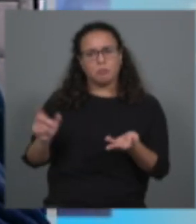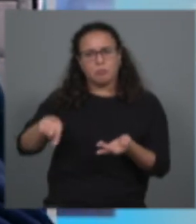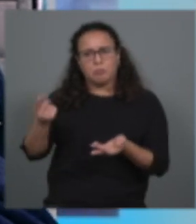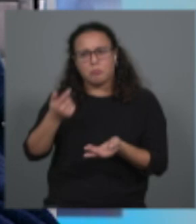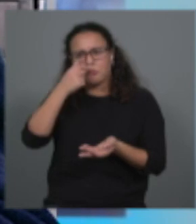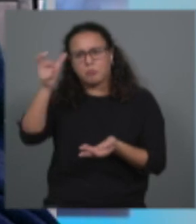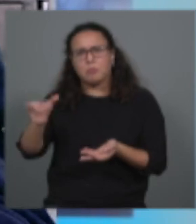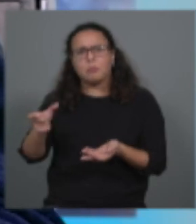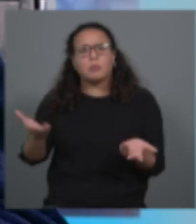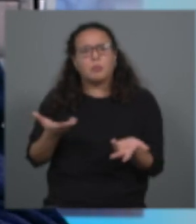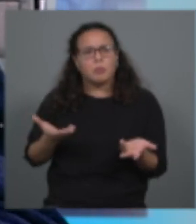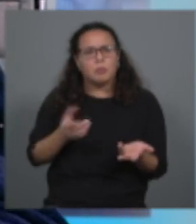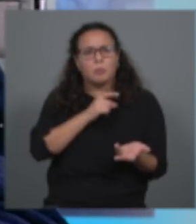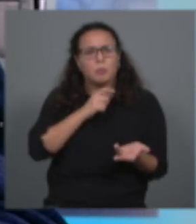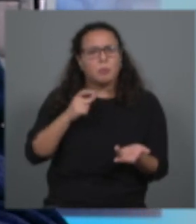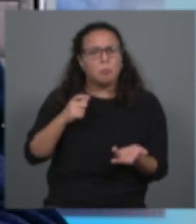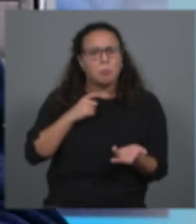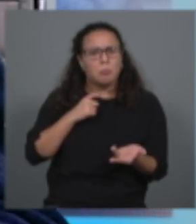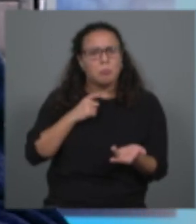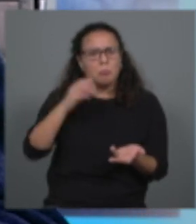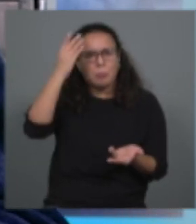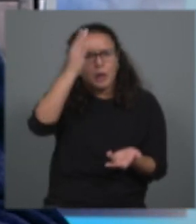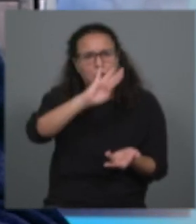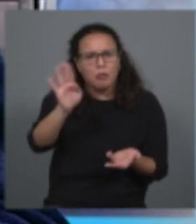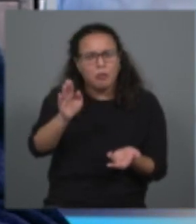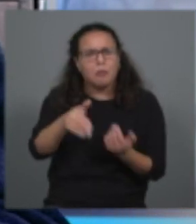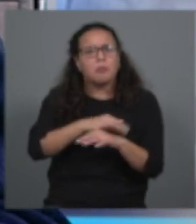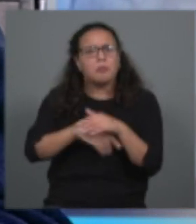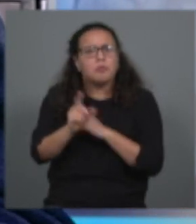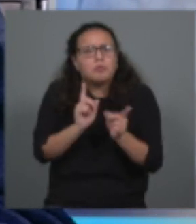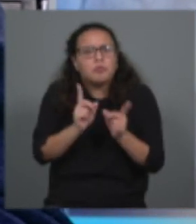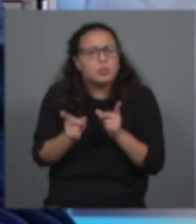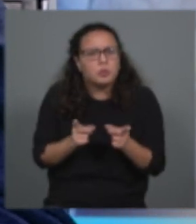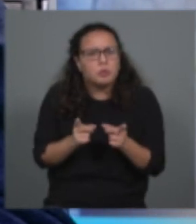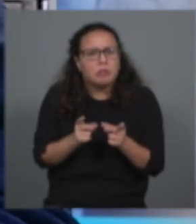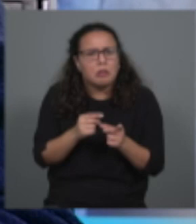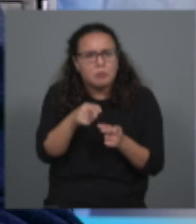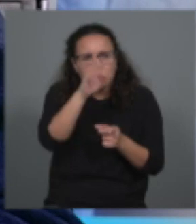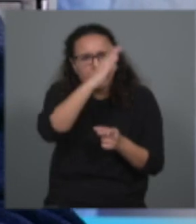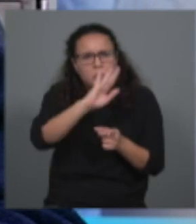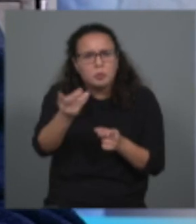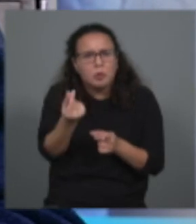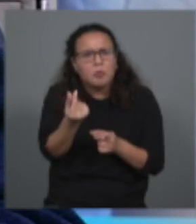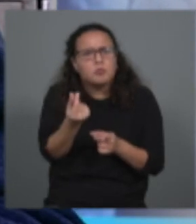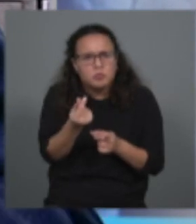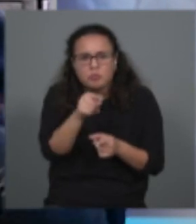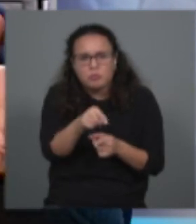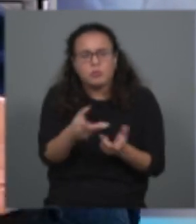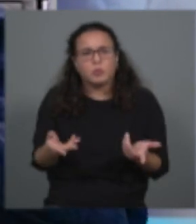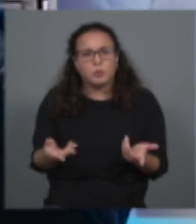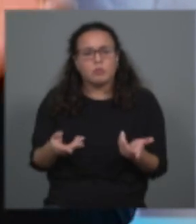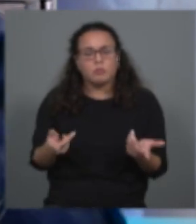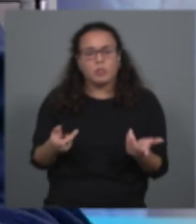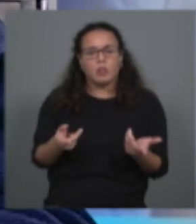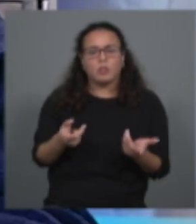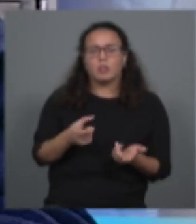fazer, sabe quanto dinheiro aí ia. E ele disse: minha filha, a mim não me faz falta nenhuma e a ela